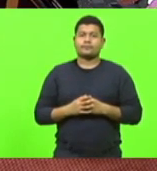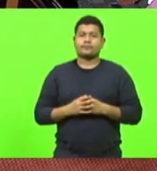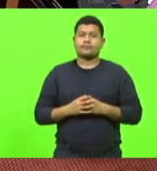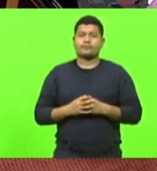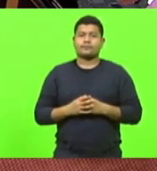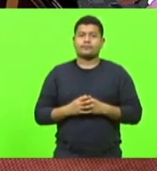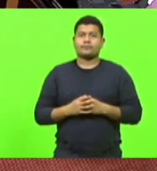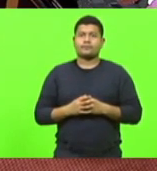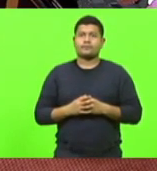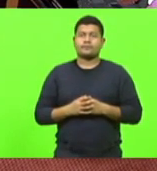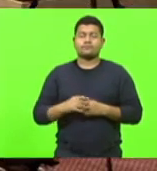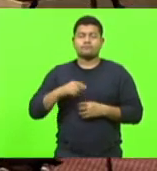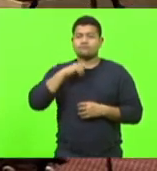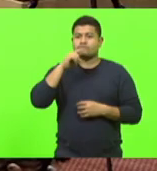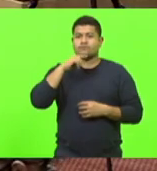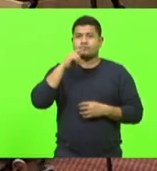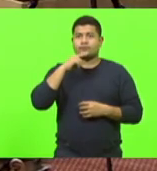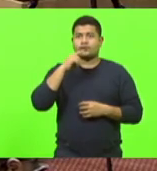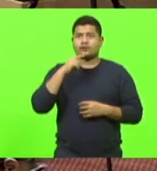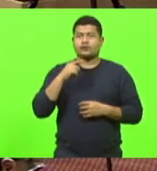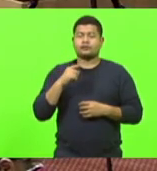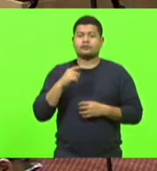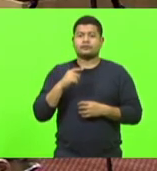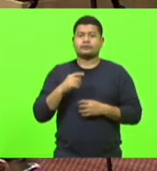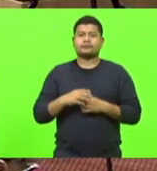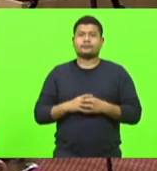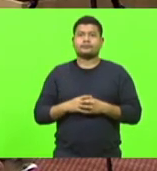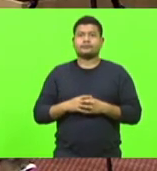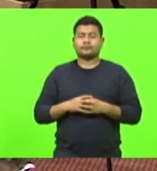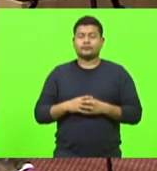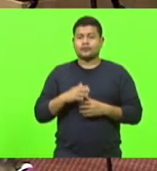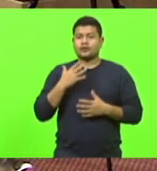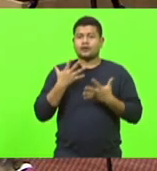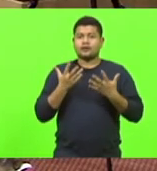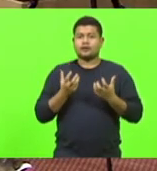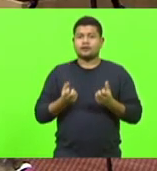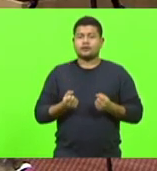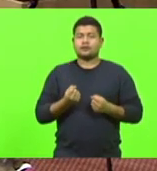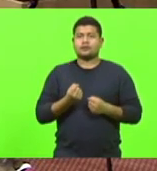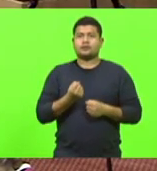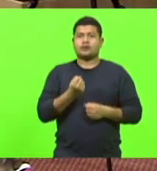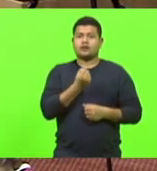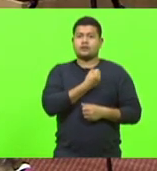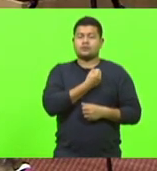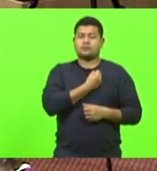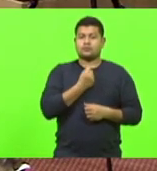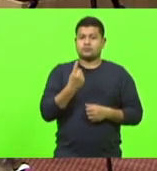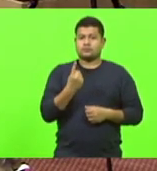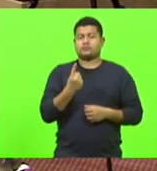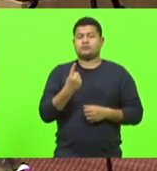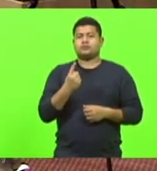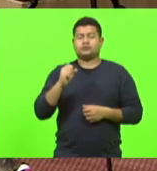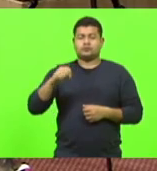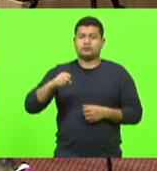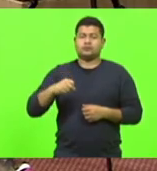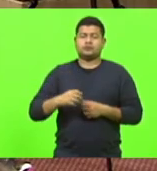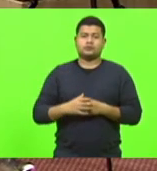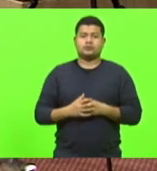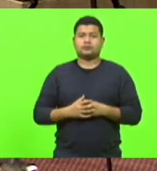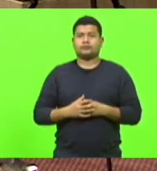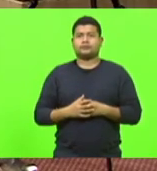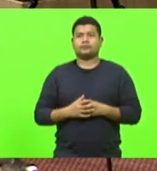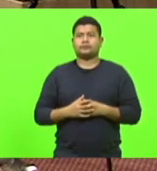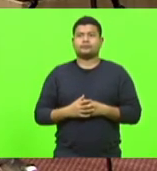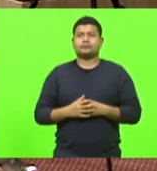eu não consegui colher o quarto Presidente sim sim não